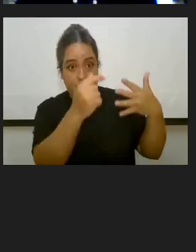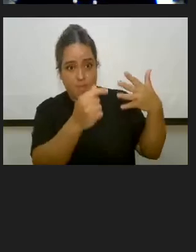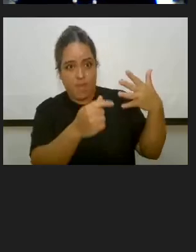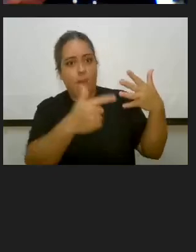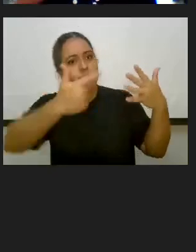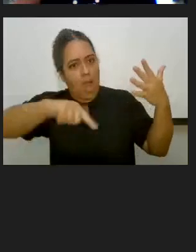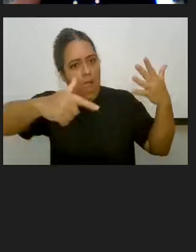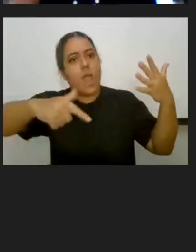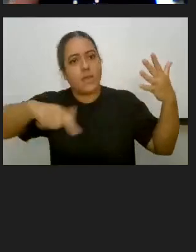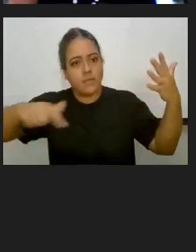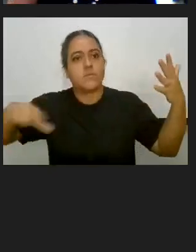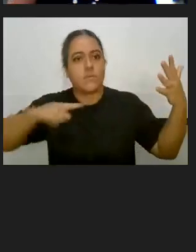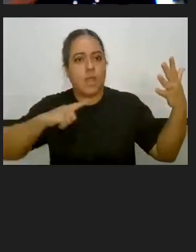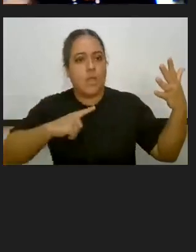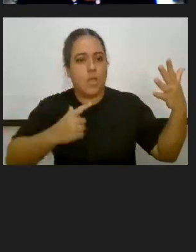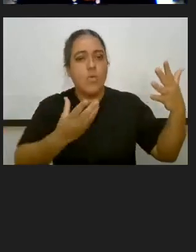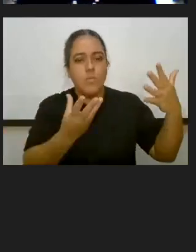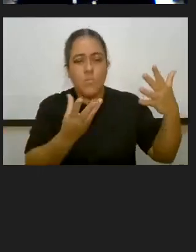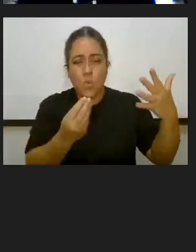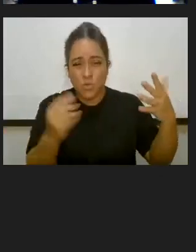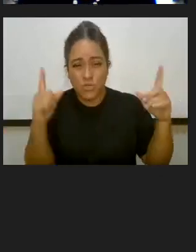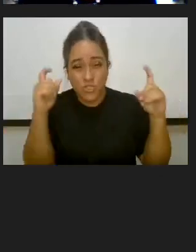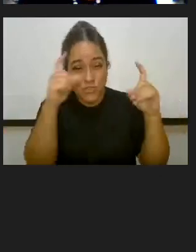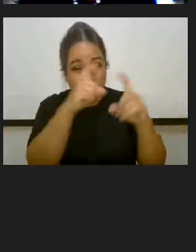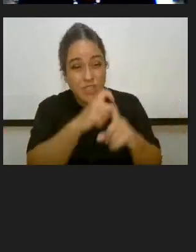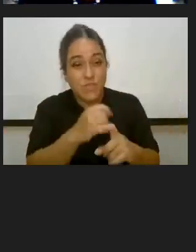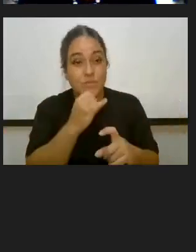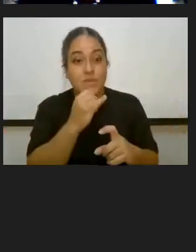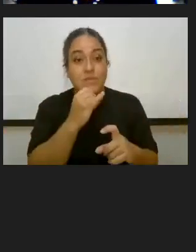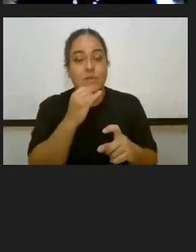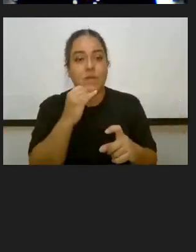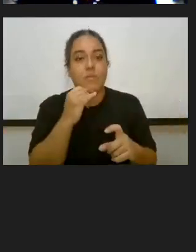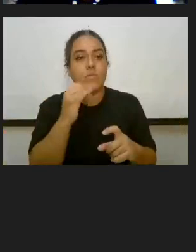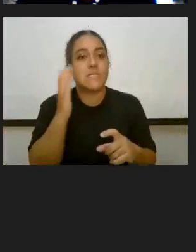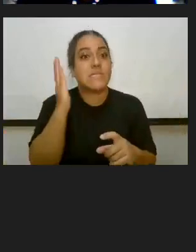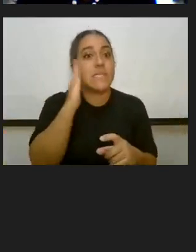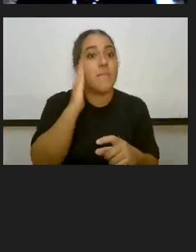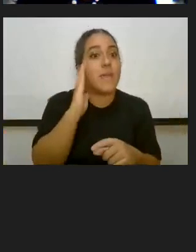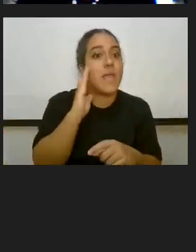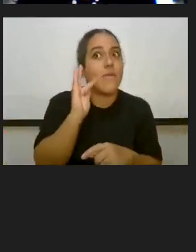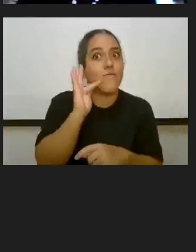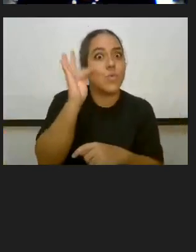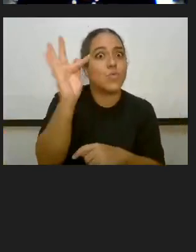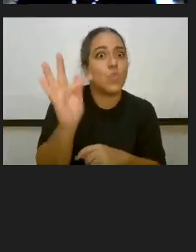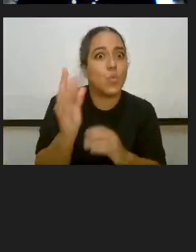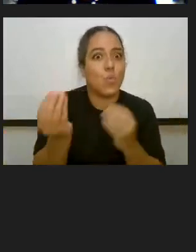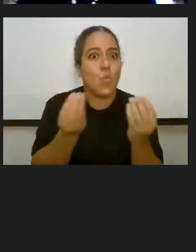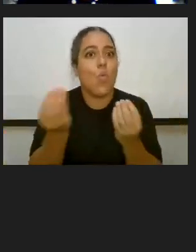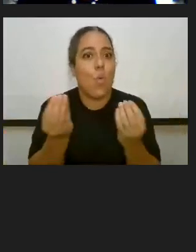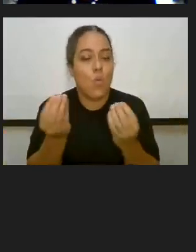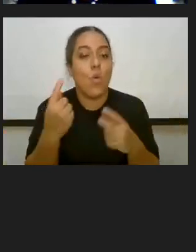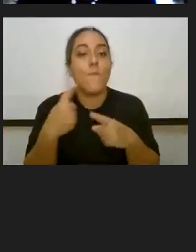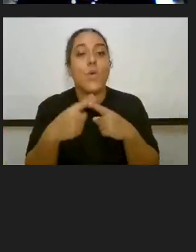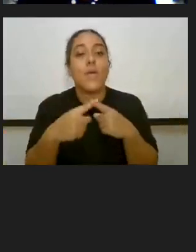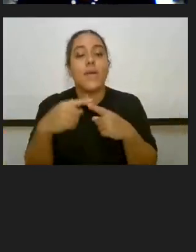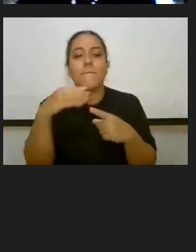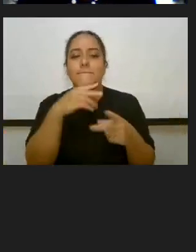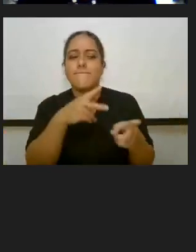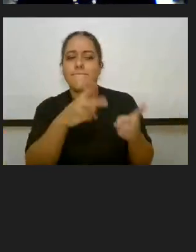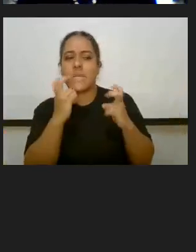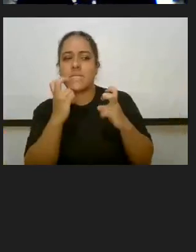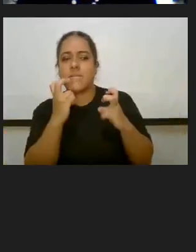É muito difícil prever. Por quê? A compreensão dos sinais